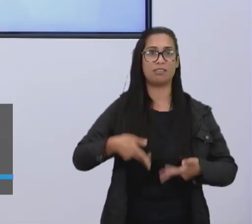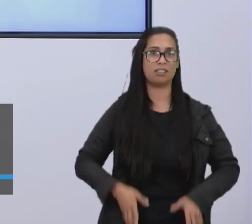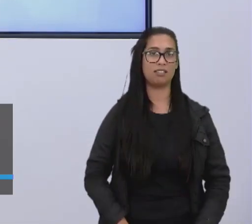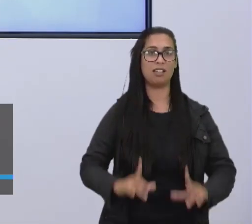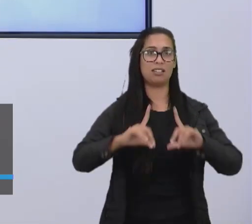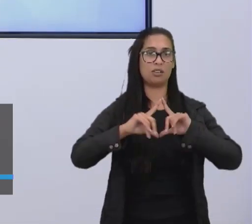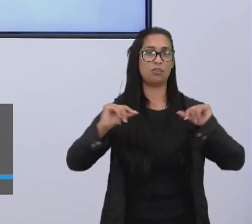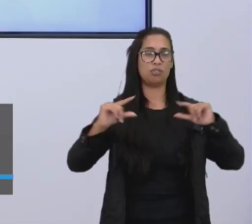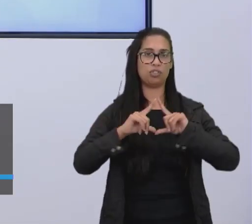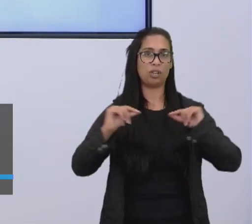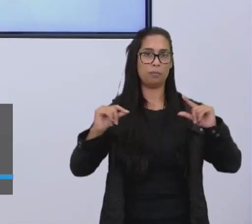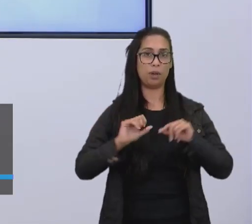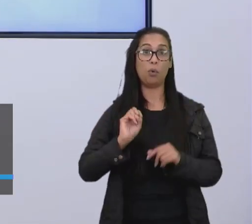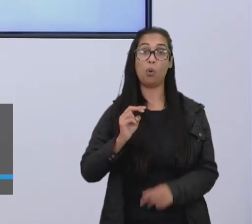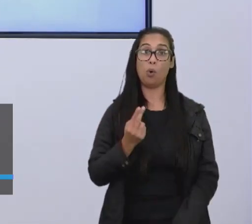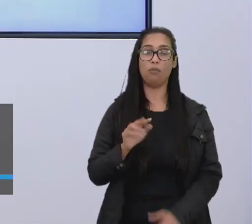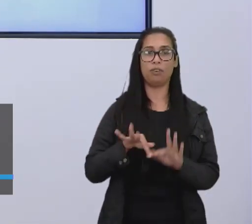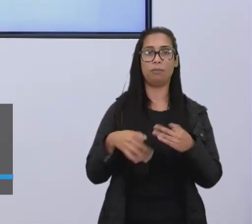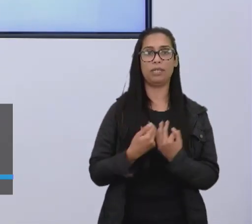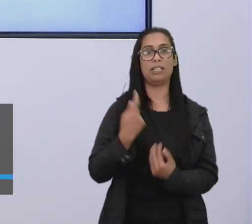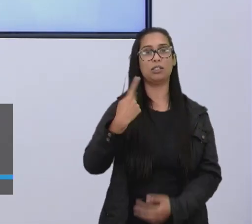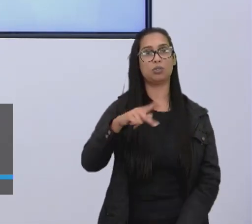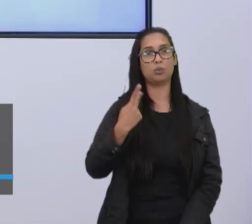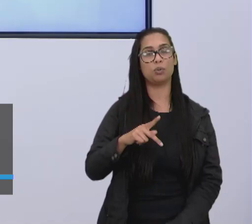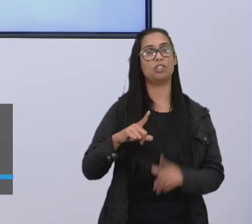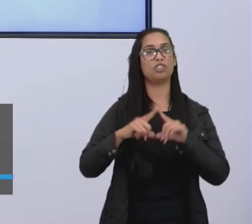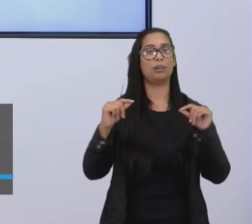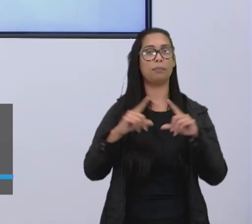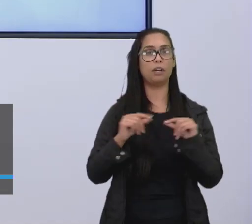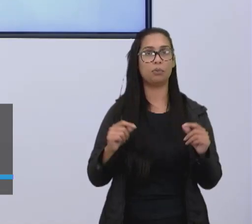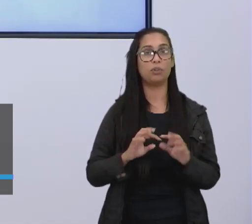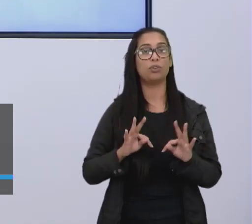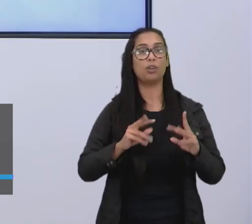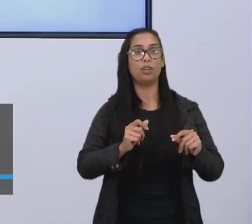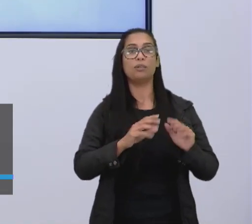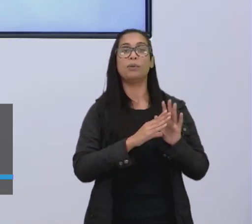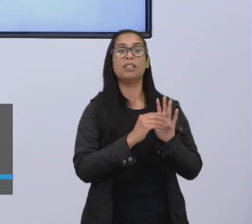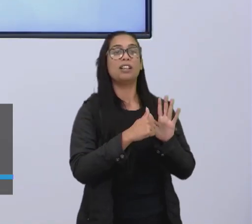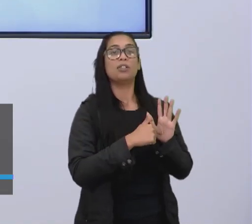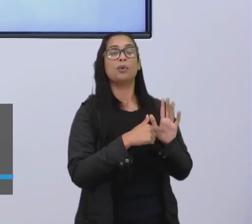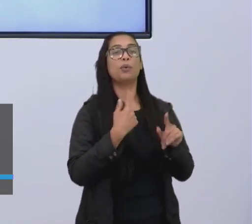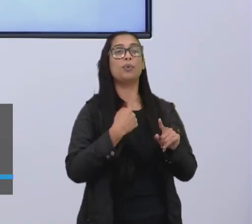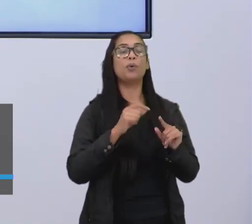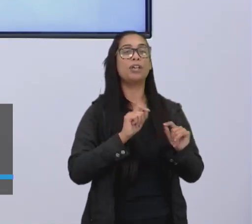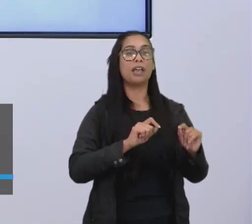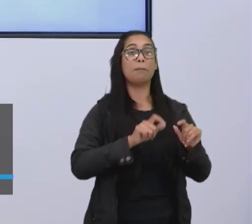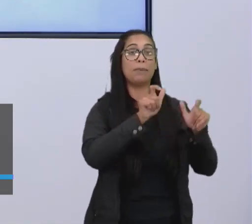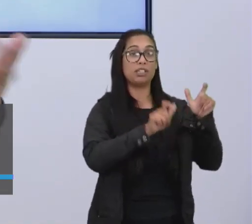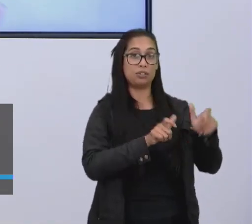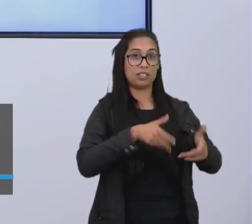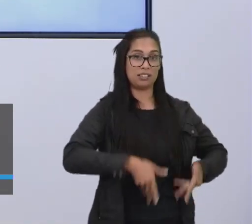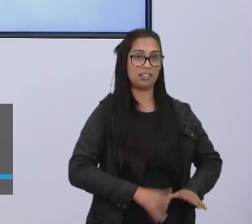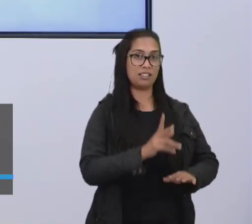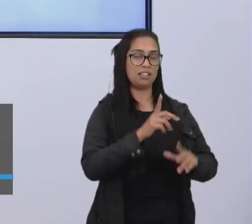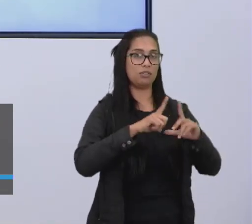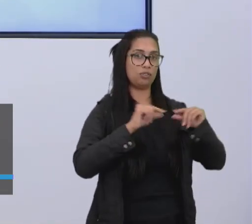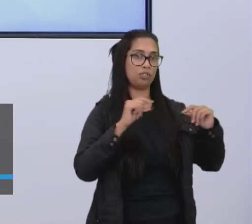no Japão ou tem descendência japonesa, você é genial em matemática. Porque você é mulher, você não é boa com